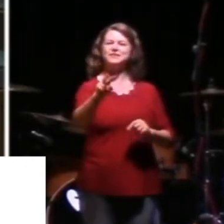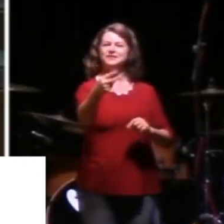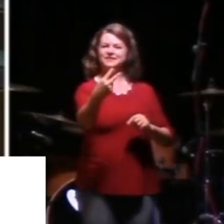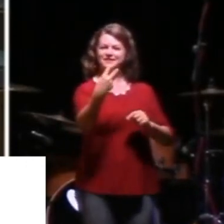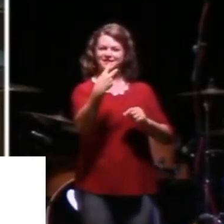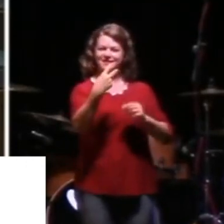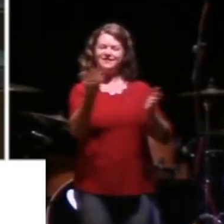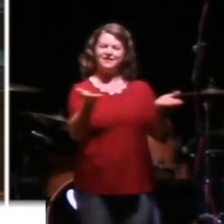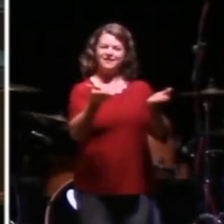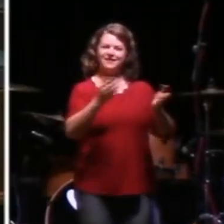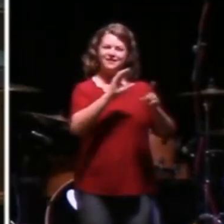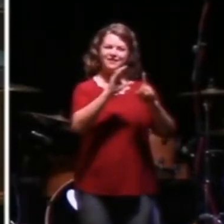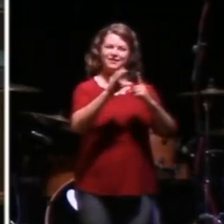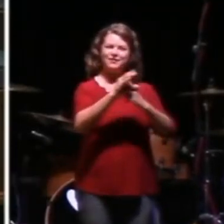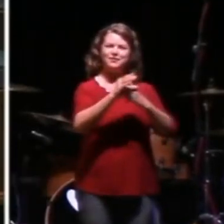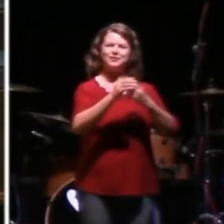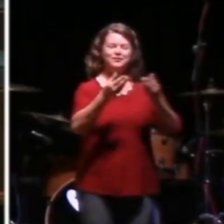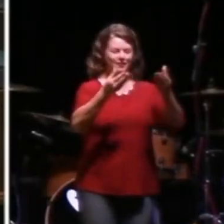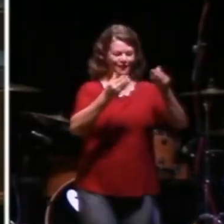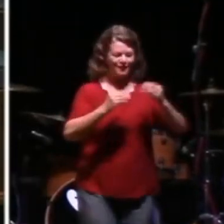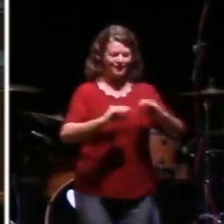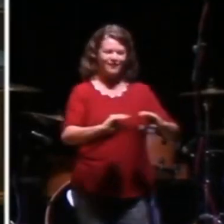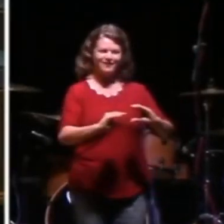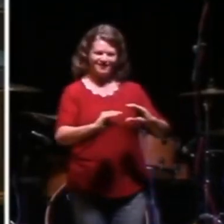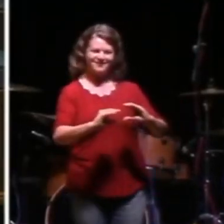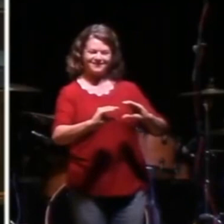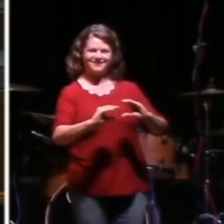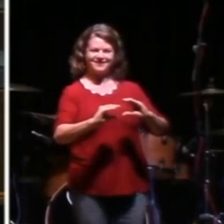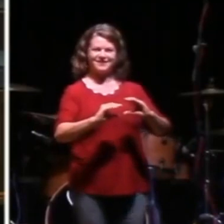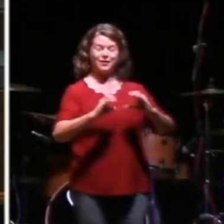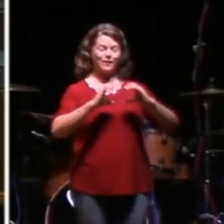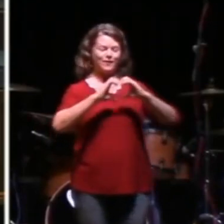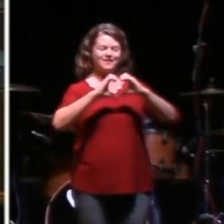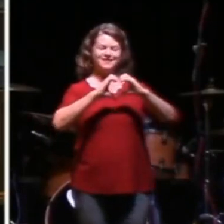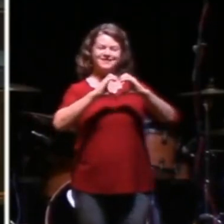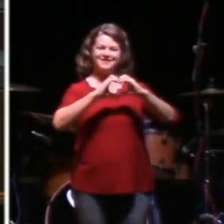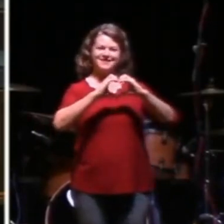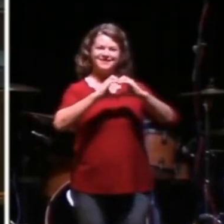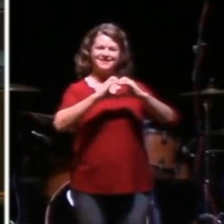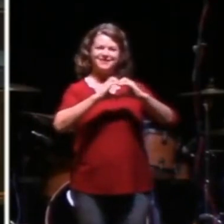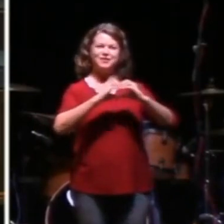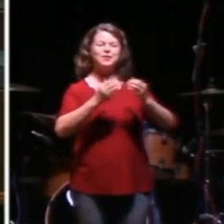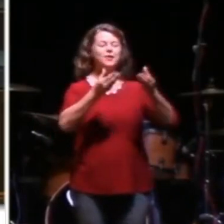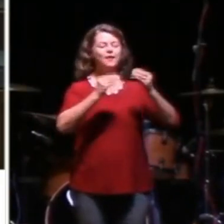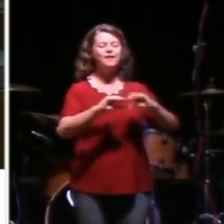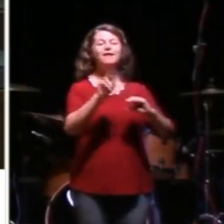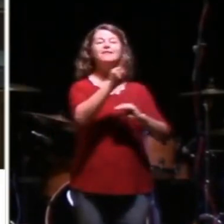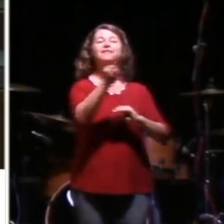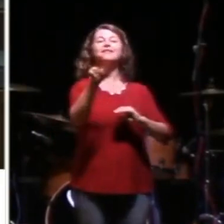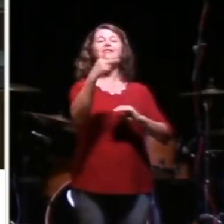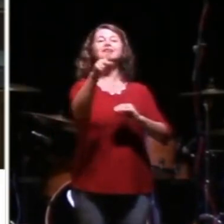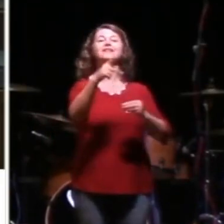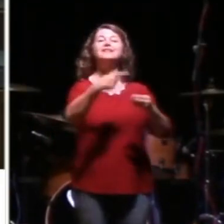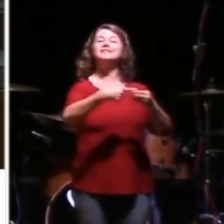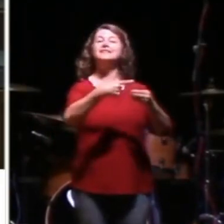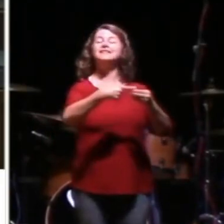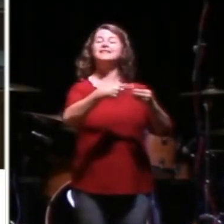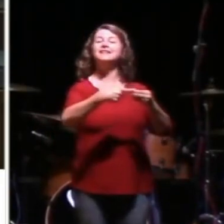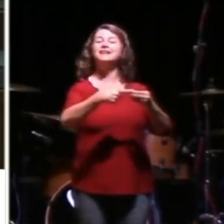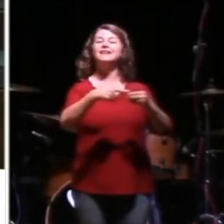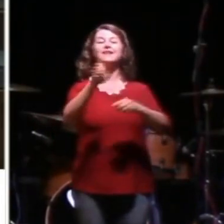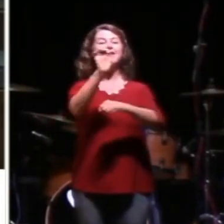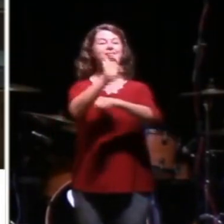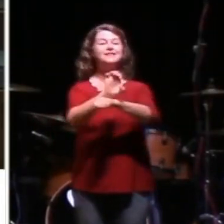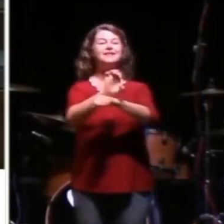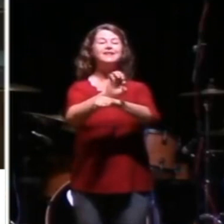com a gente deixa um coraçãozinho a sua cidade escreva aí qual o seu estado qual o país